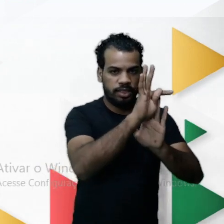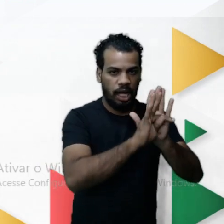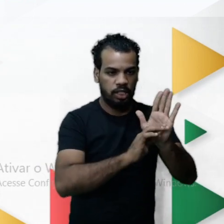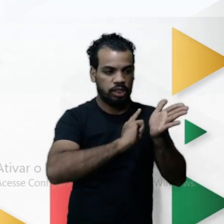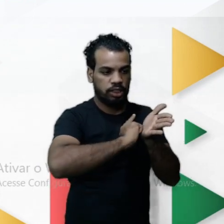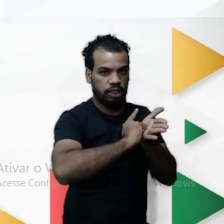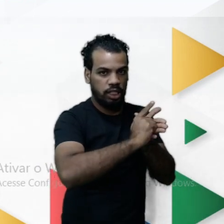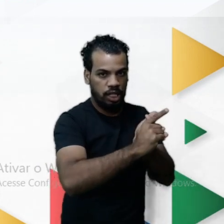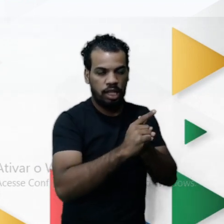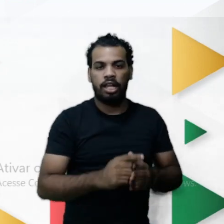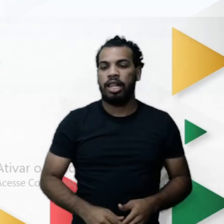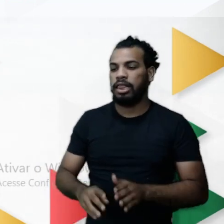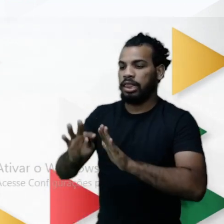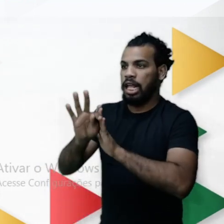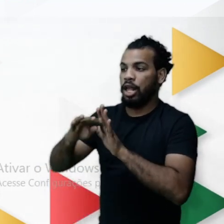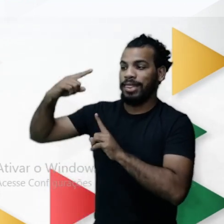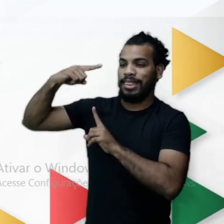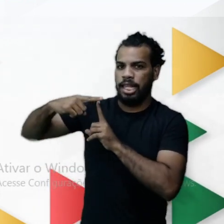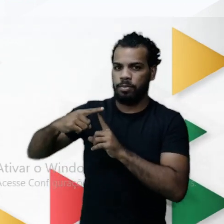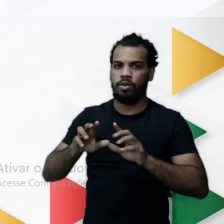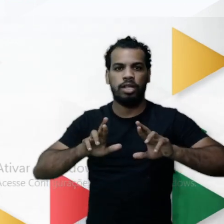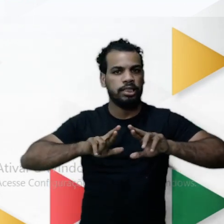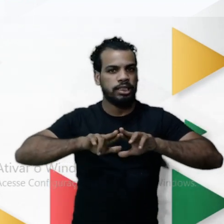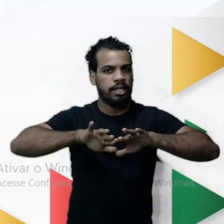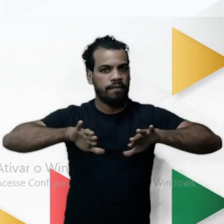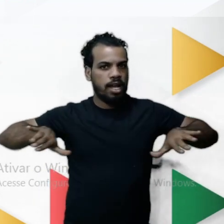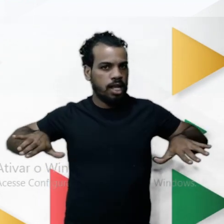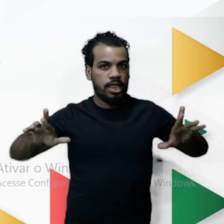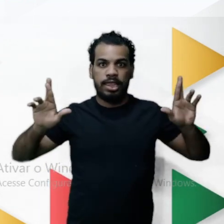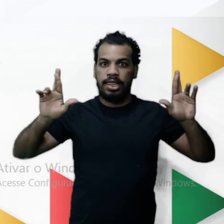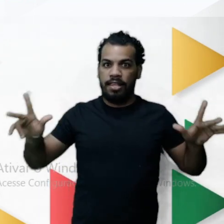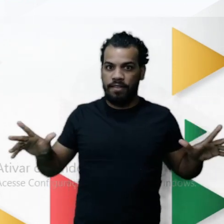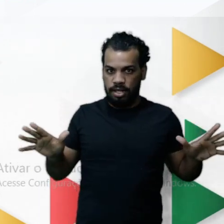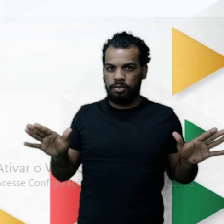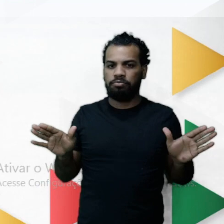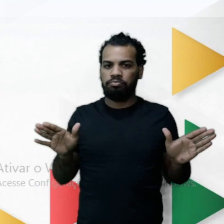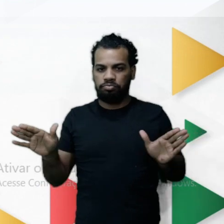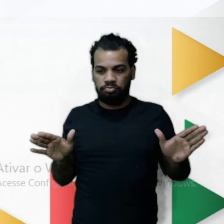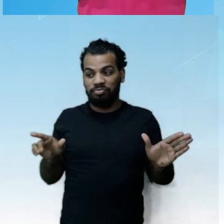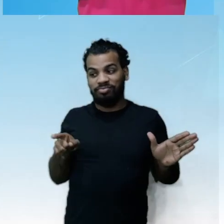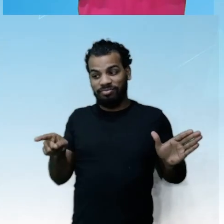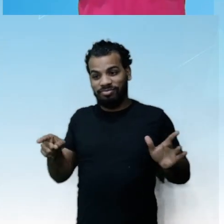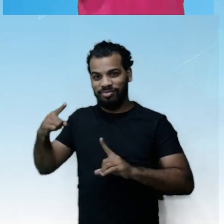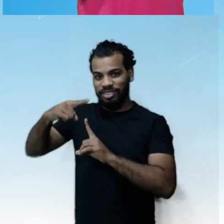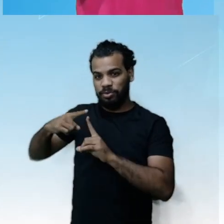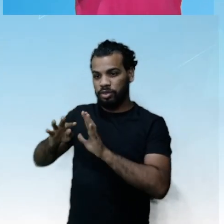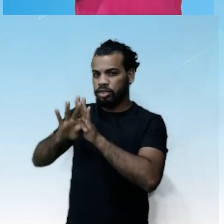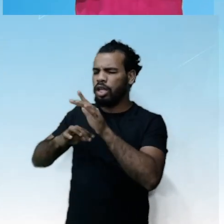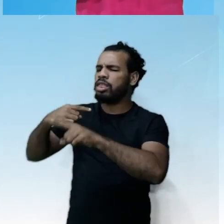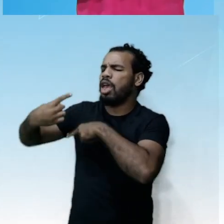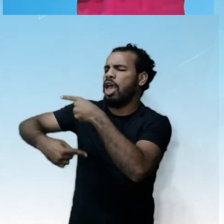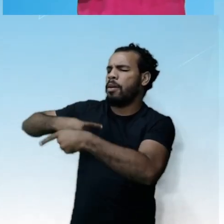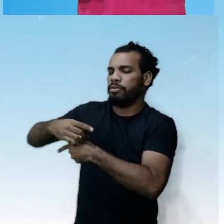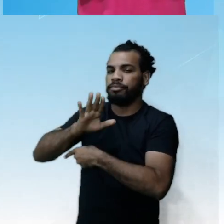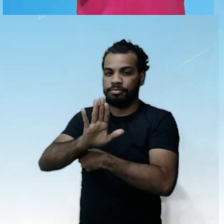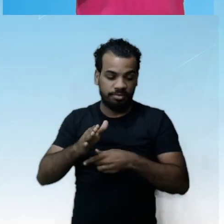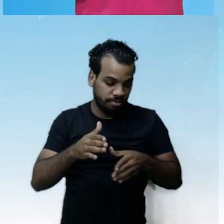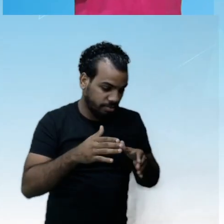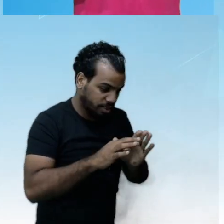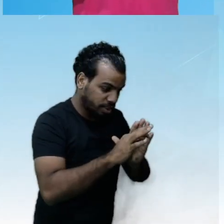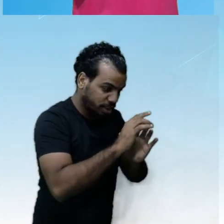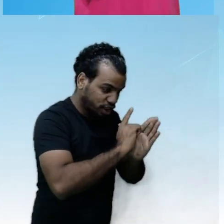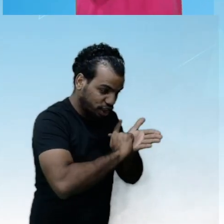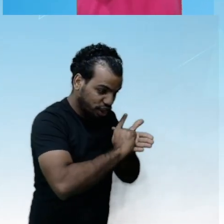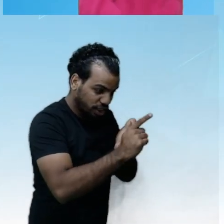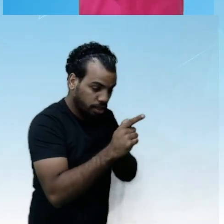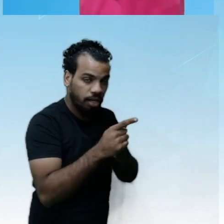textuais e tipo textual. Tipo textual, depois veremos, mas gênero, lembrar que nós nos